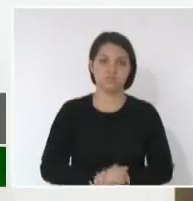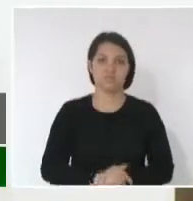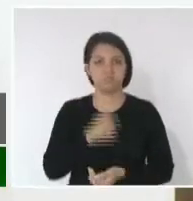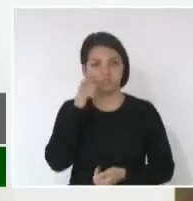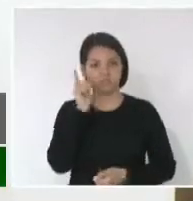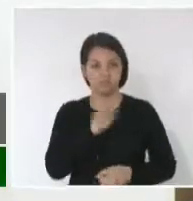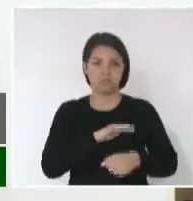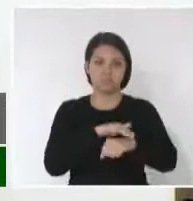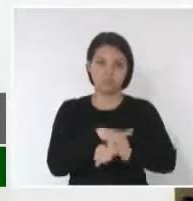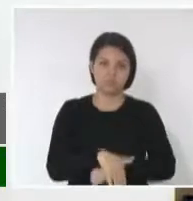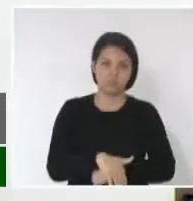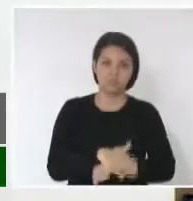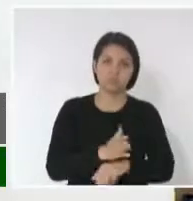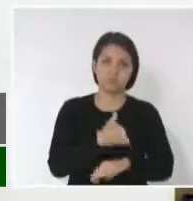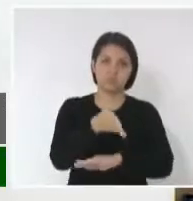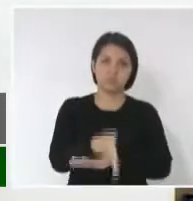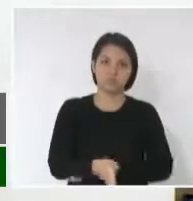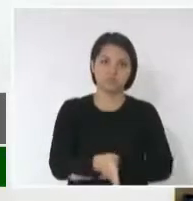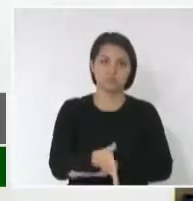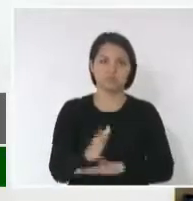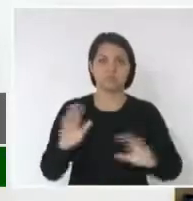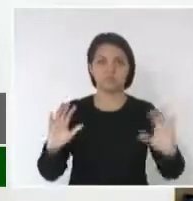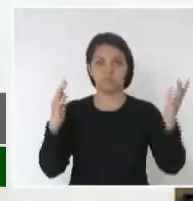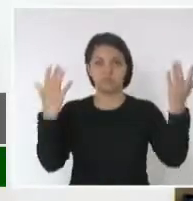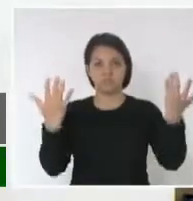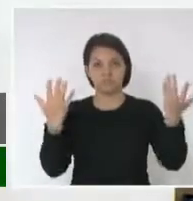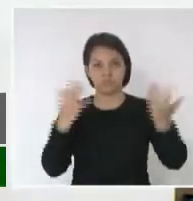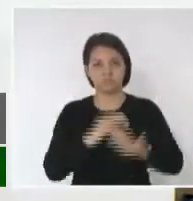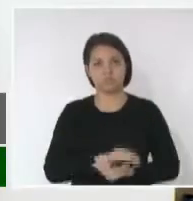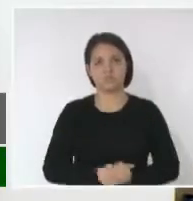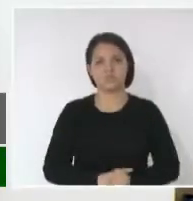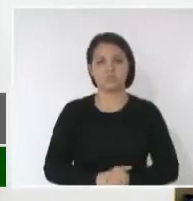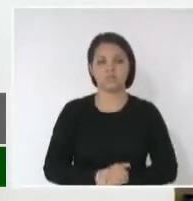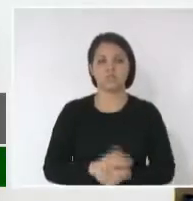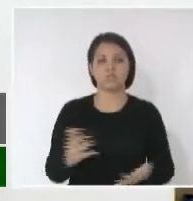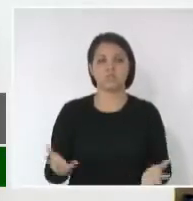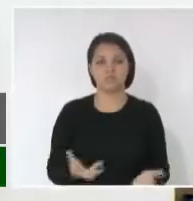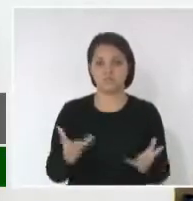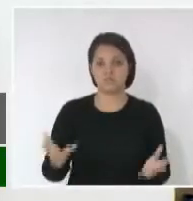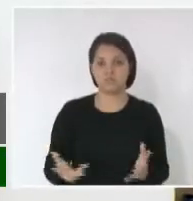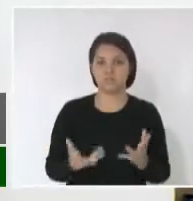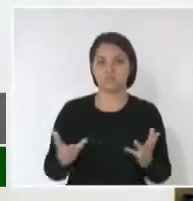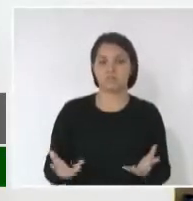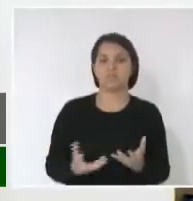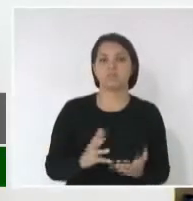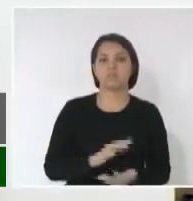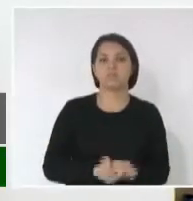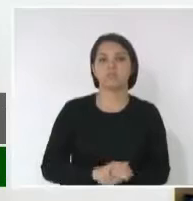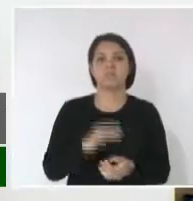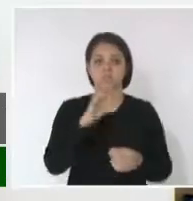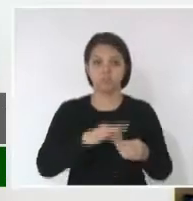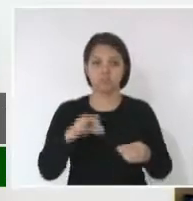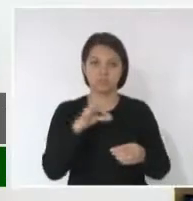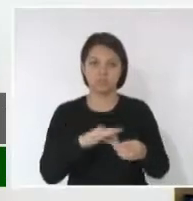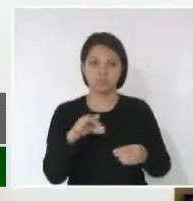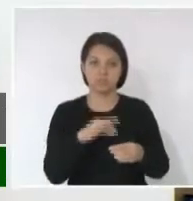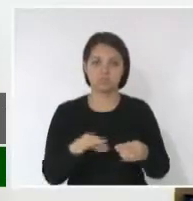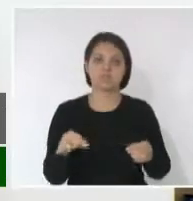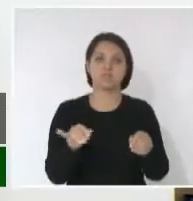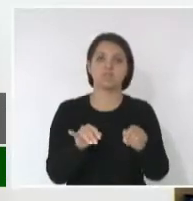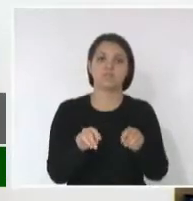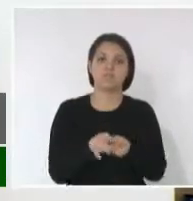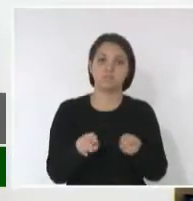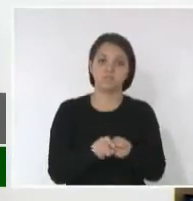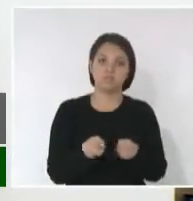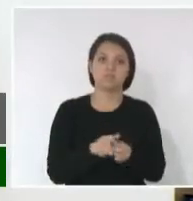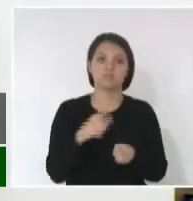ontem à noite, nós estivemos participando de um evento promovido por algumas entidades, entre elas também esteve lá um meio